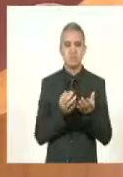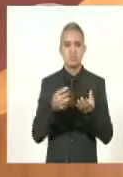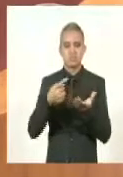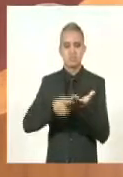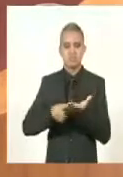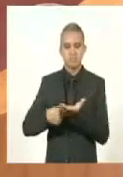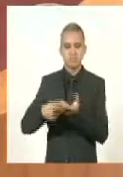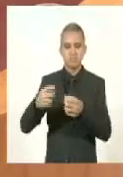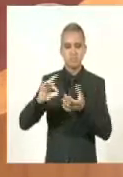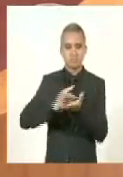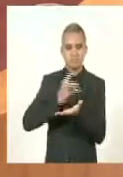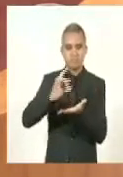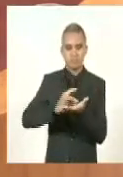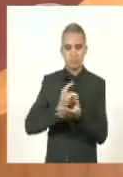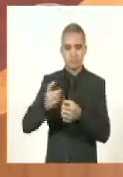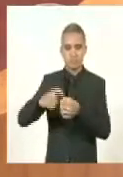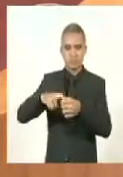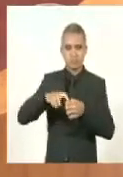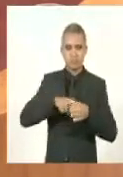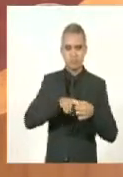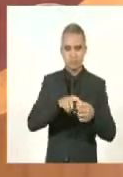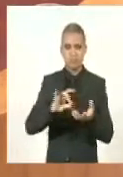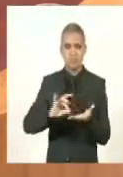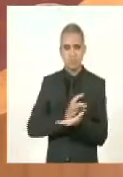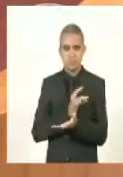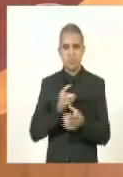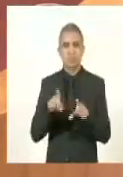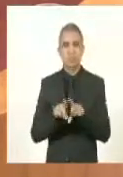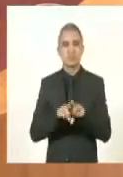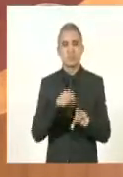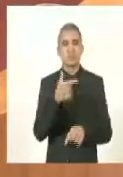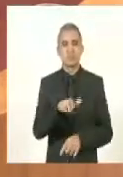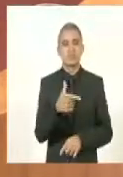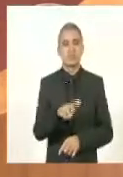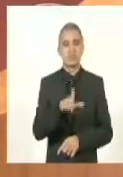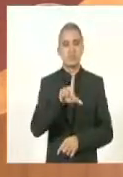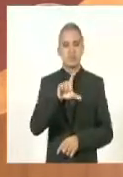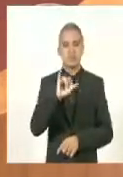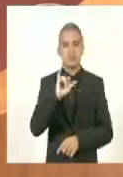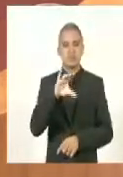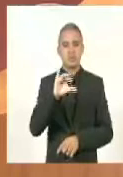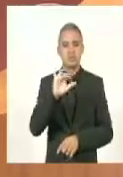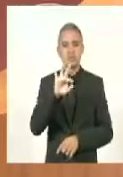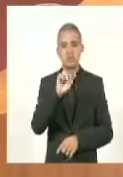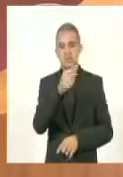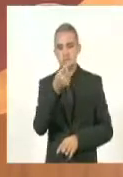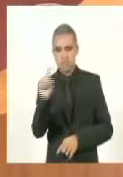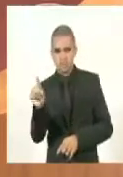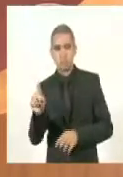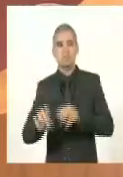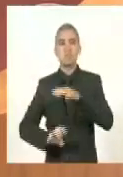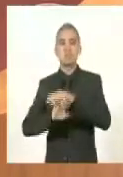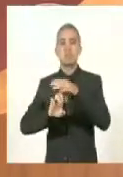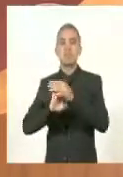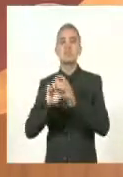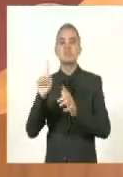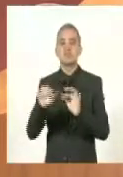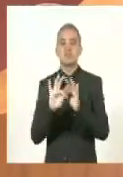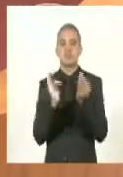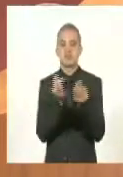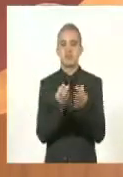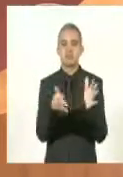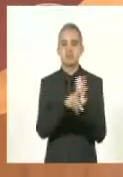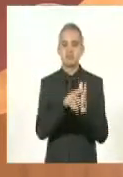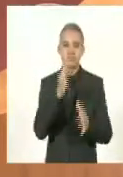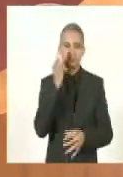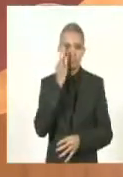poder. Contratação sem licitação de empresa ligada à família do governador. Já disse aqui e repito. Depois,